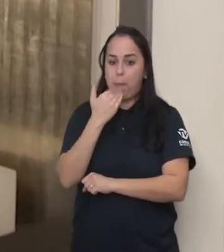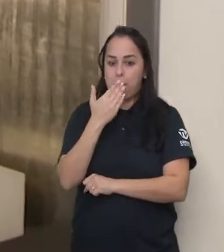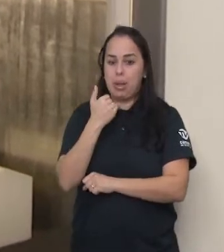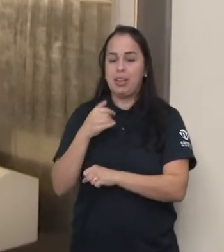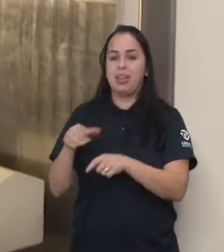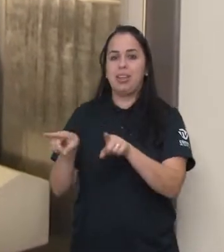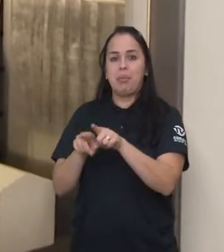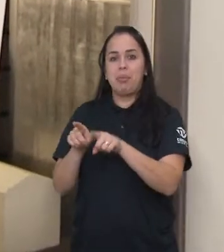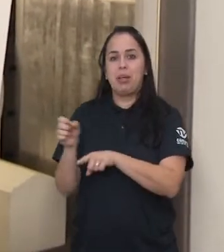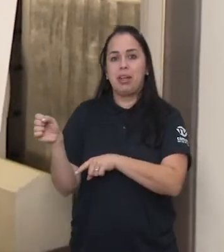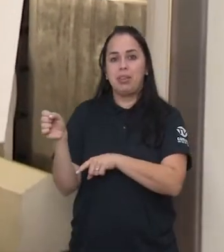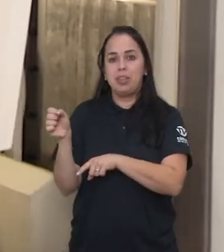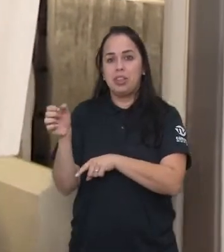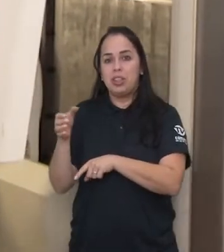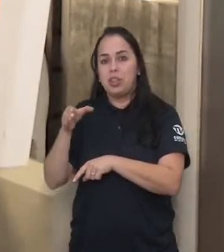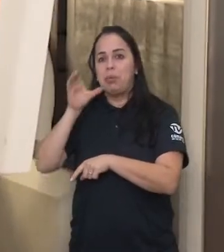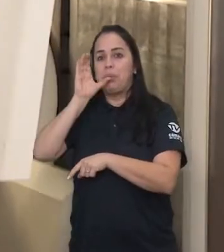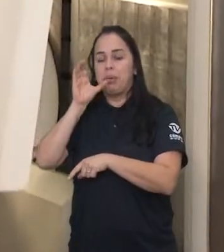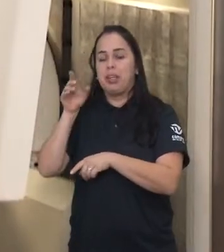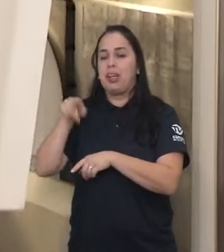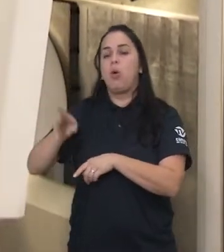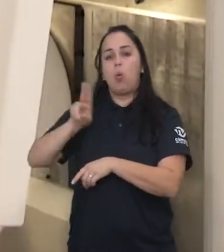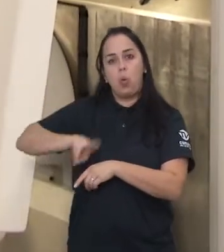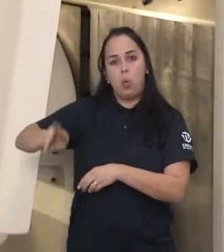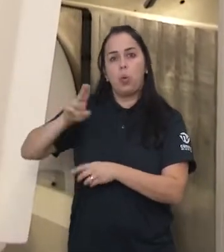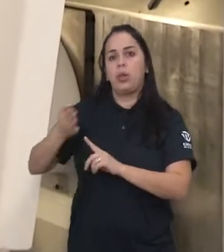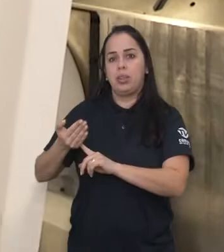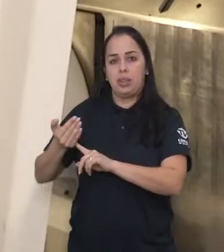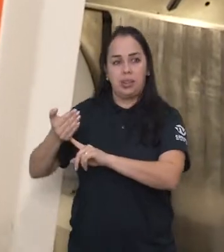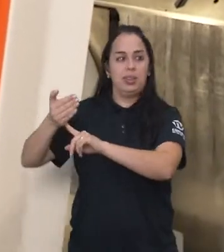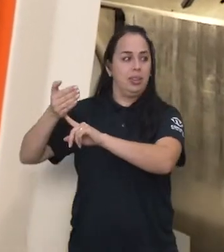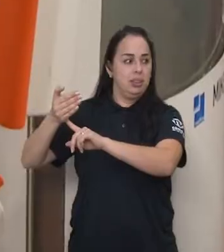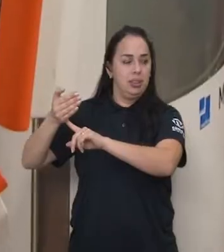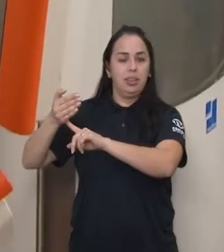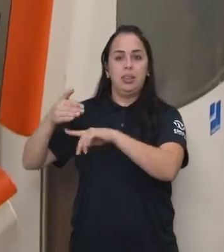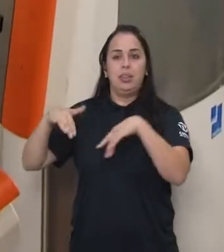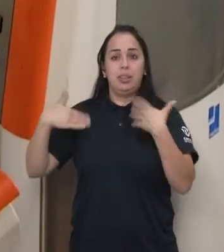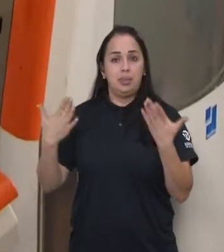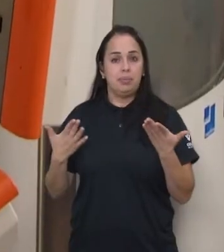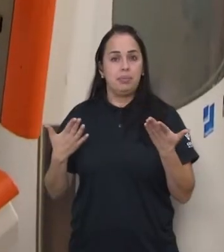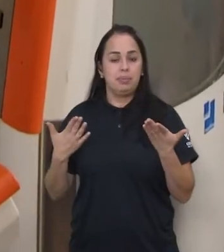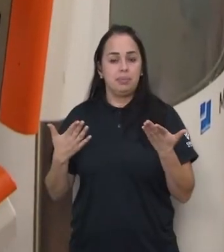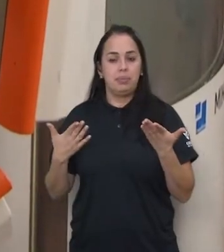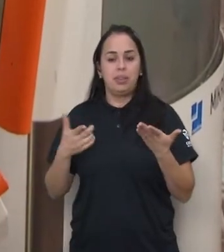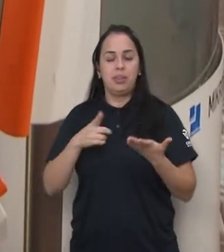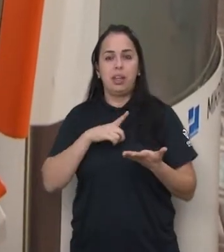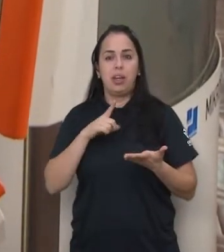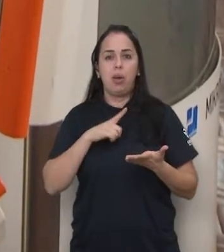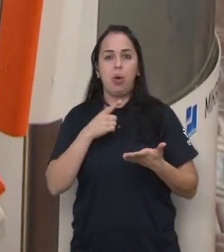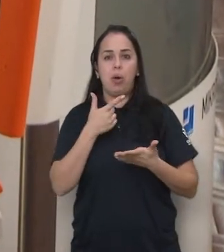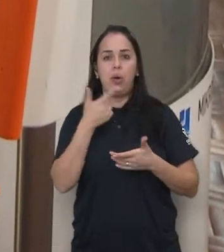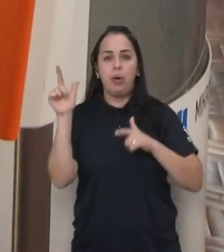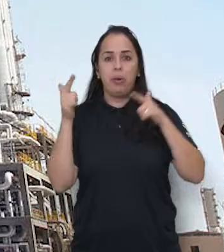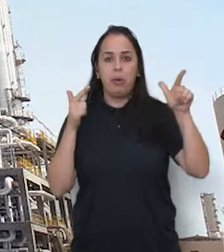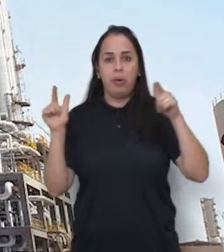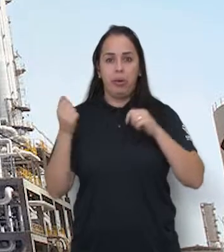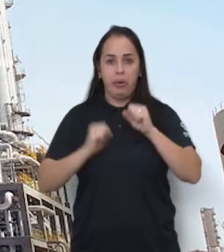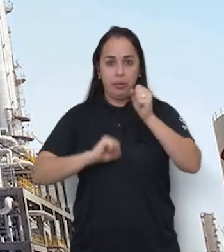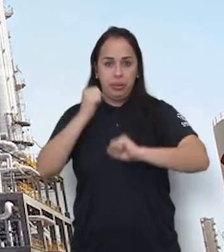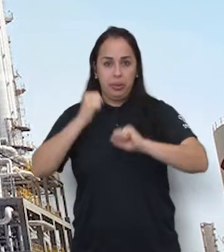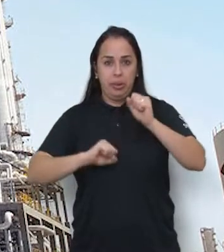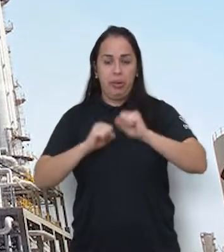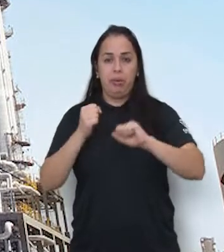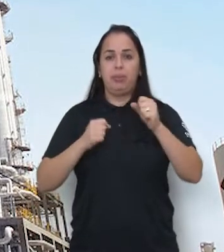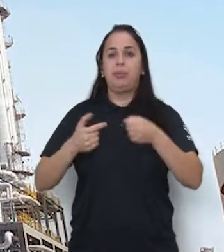também usa muito incorpora Essas tecnologias no seu quadro e aí tem as outras indústrias né